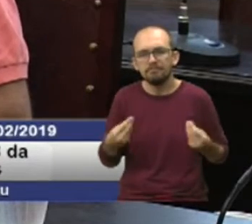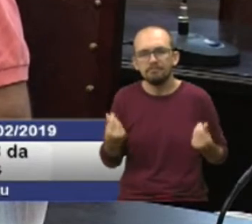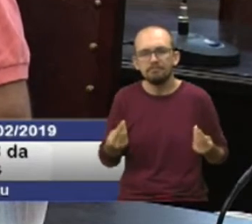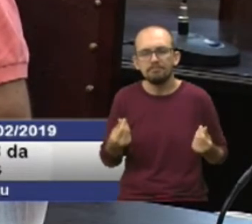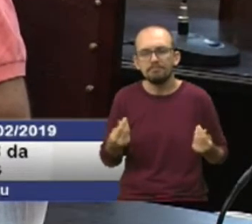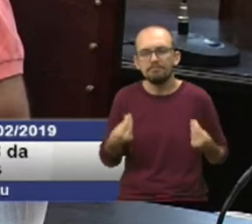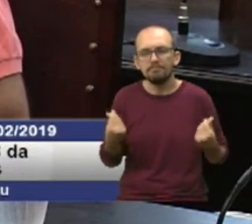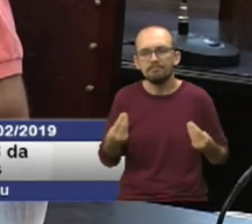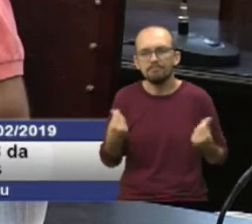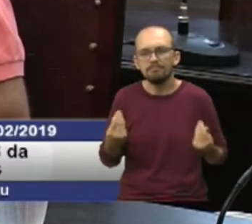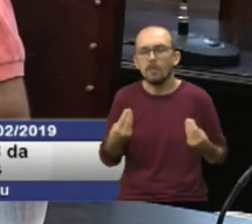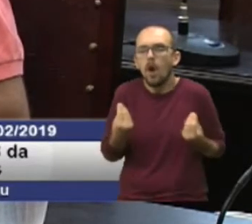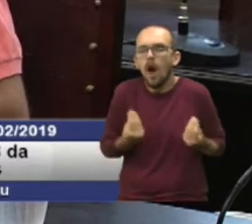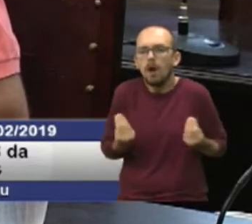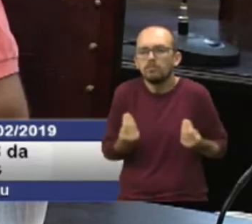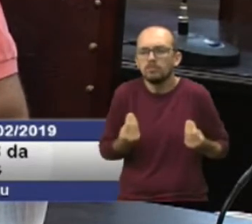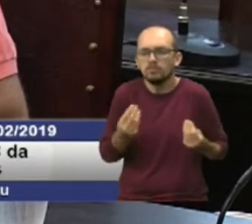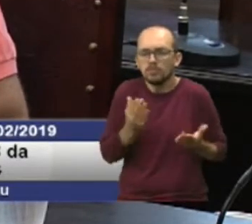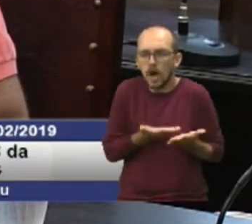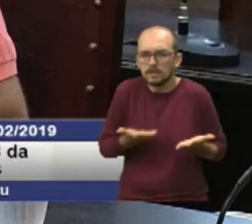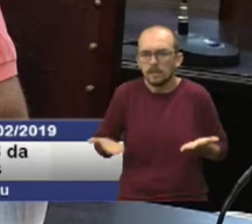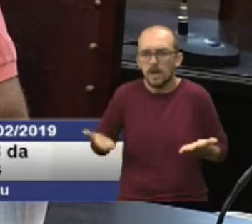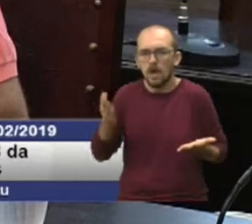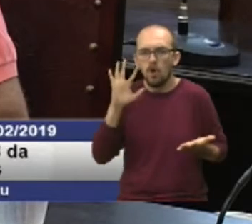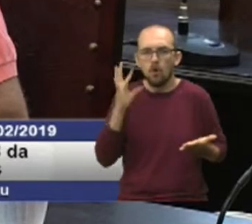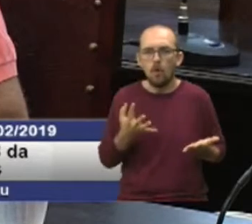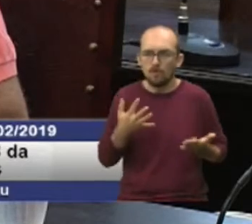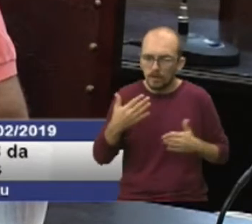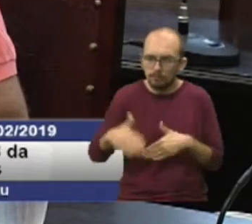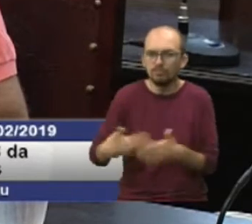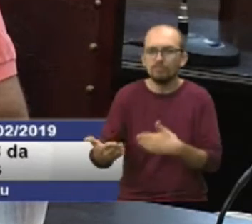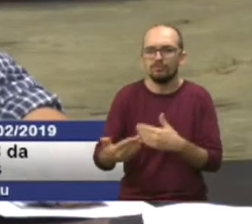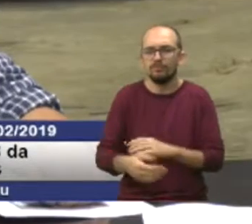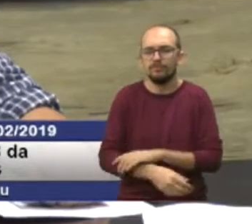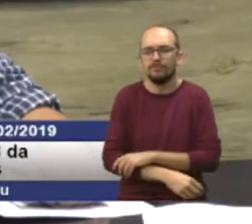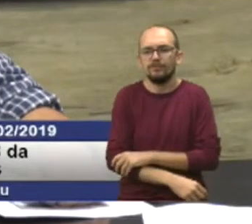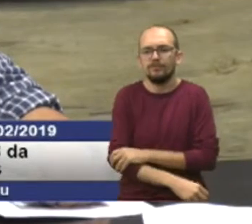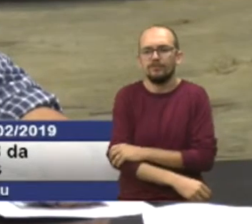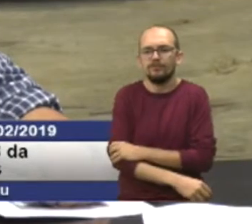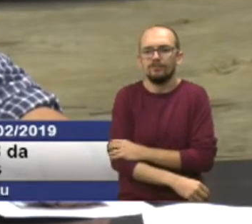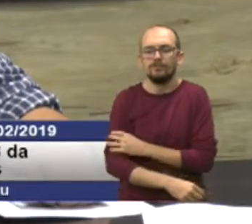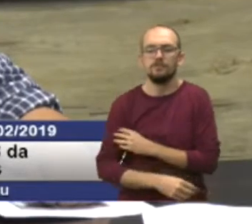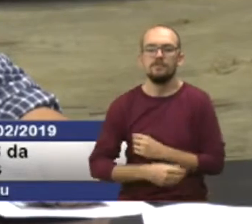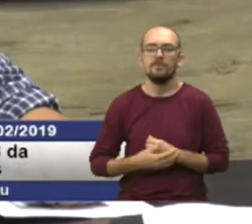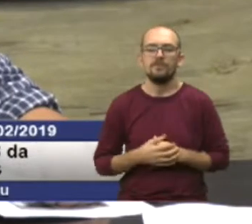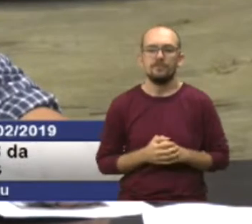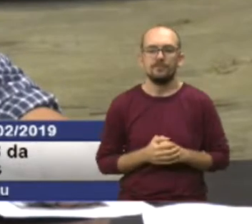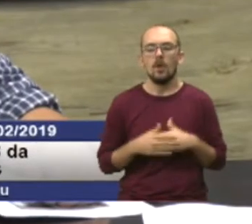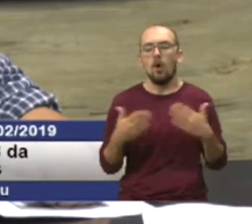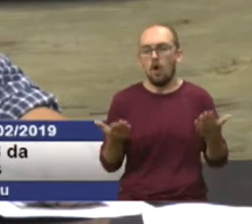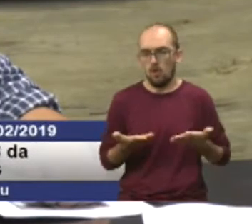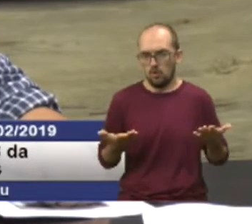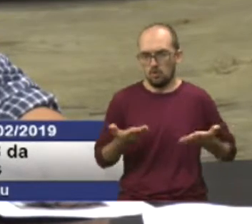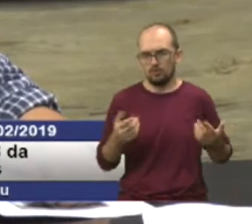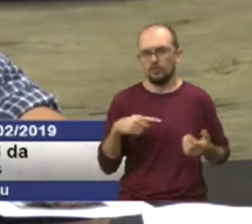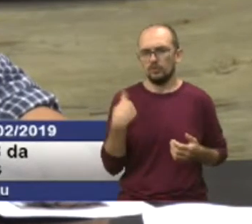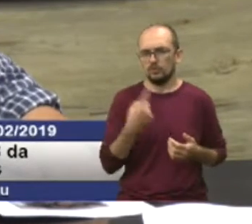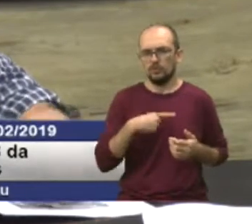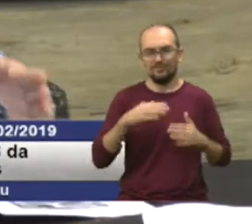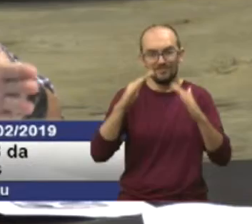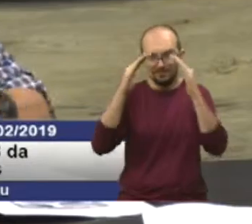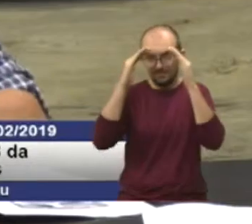Como trabalhar um problema desse, Lúcio? Hoje, nós temos zelado muito